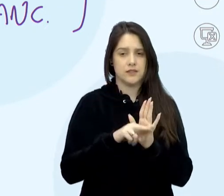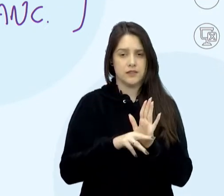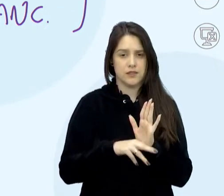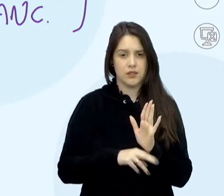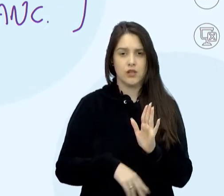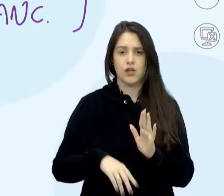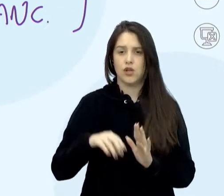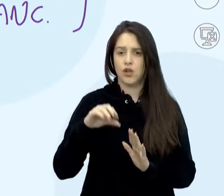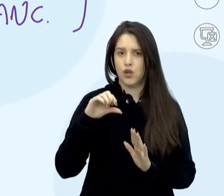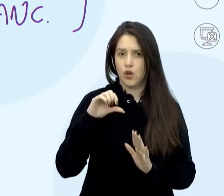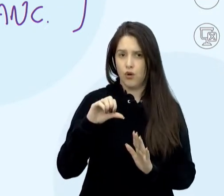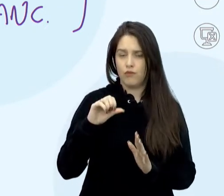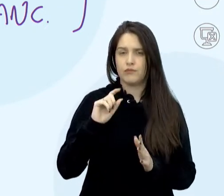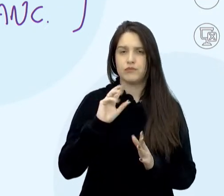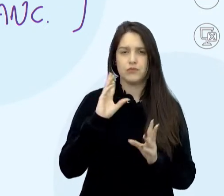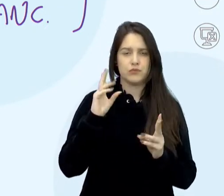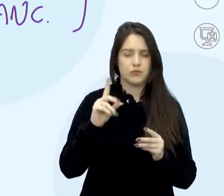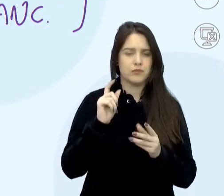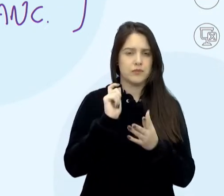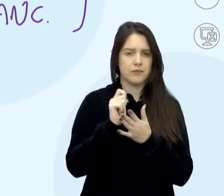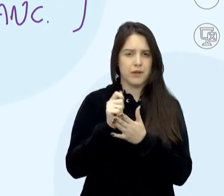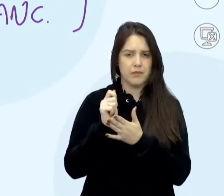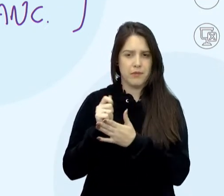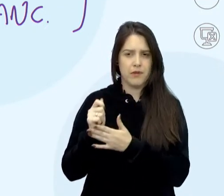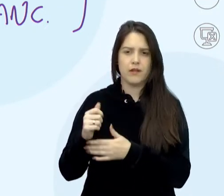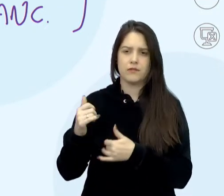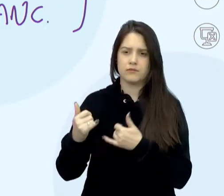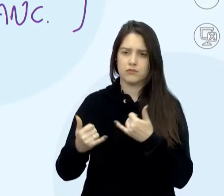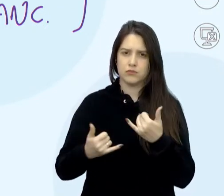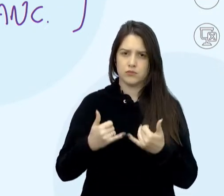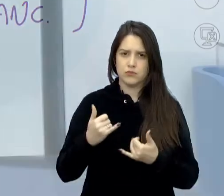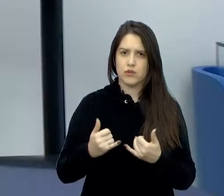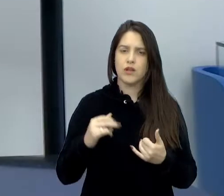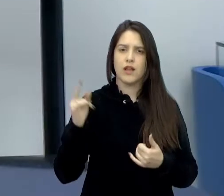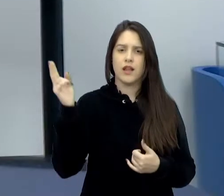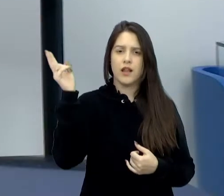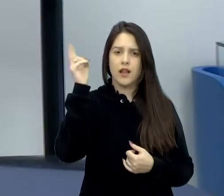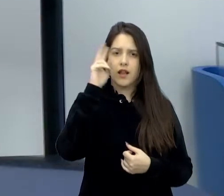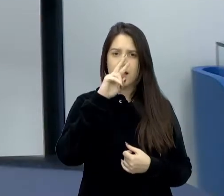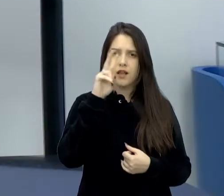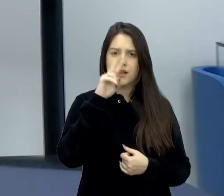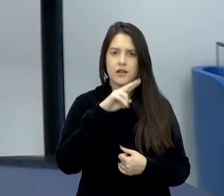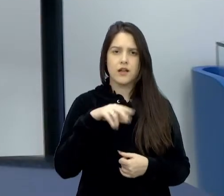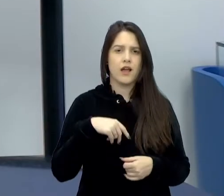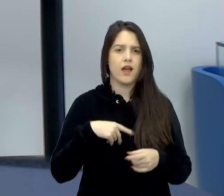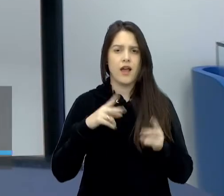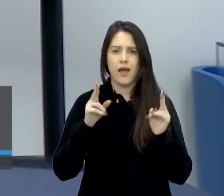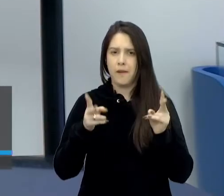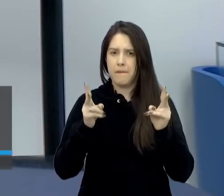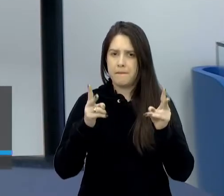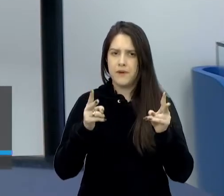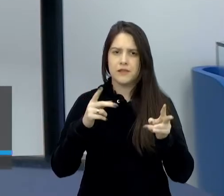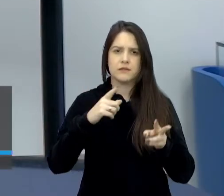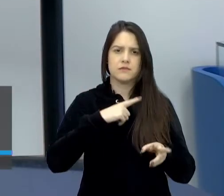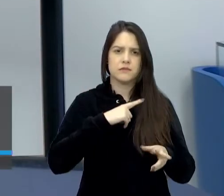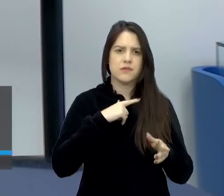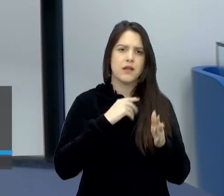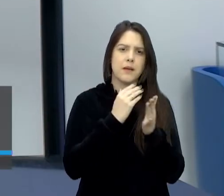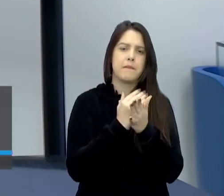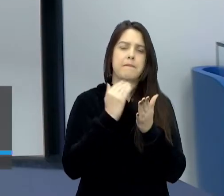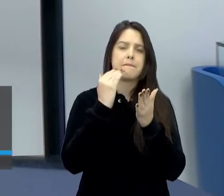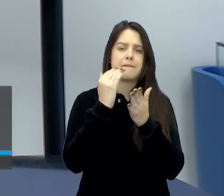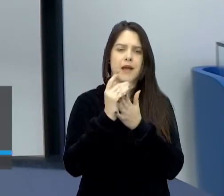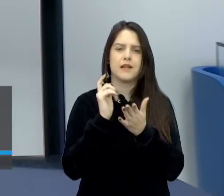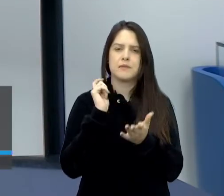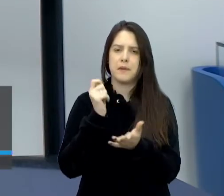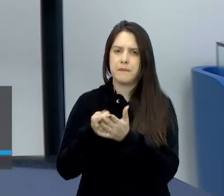9 contas para pagar no decorrer aí do jogo. Lembrando que na nossa vida é assim também. A gente tem mais conta para pagar